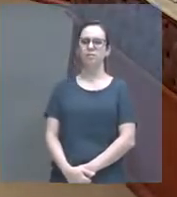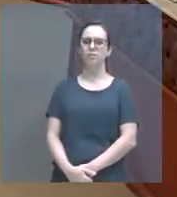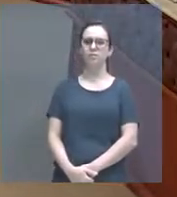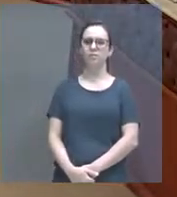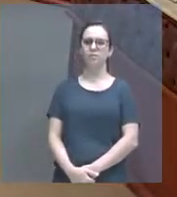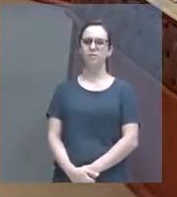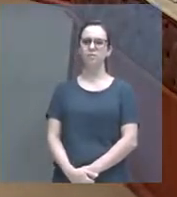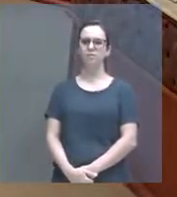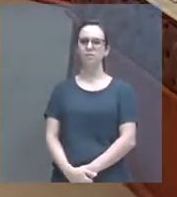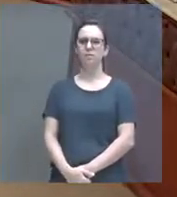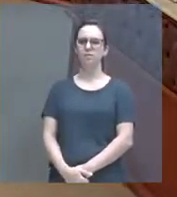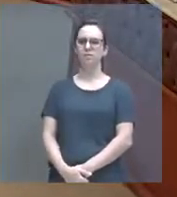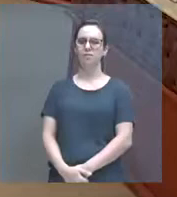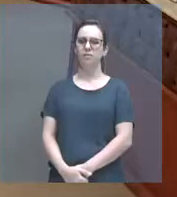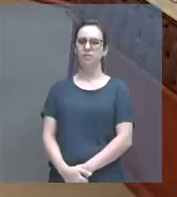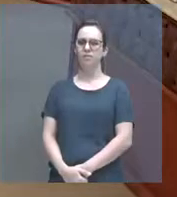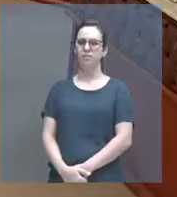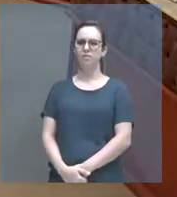Aí, seu João.